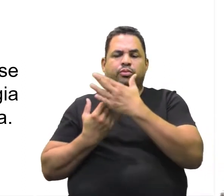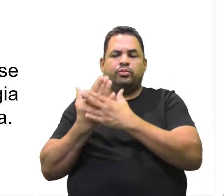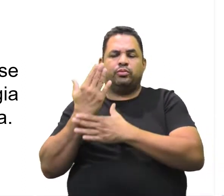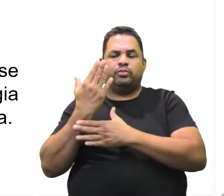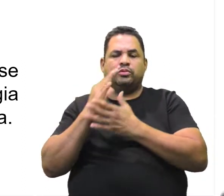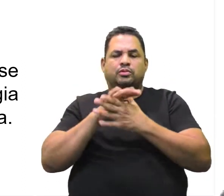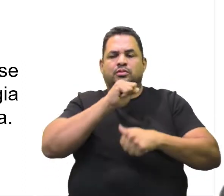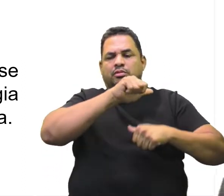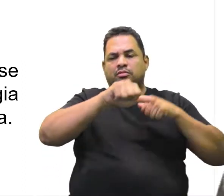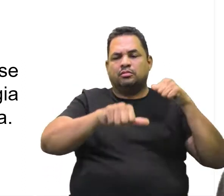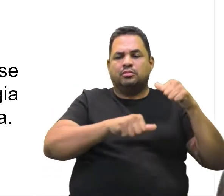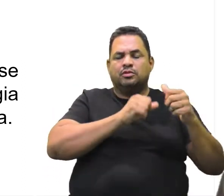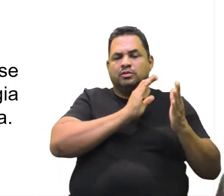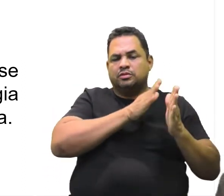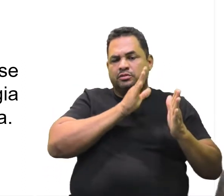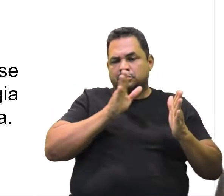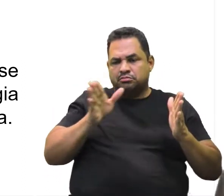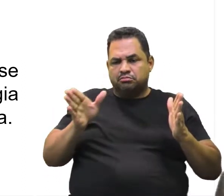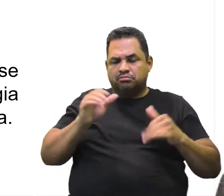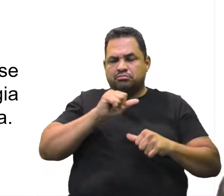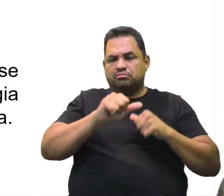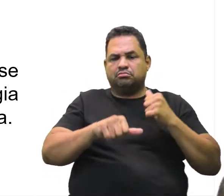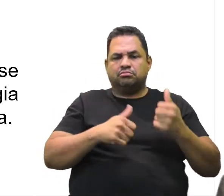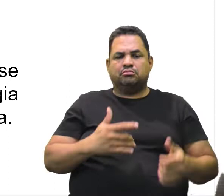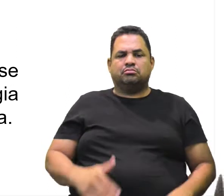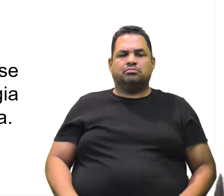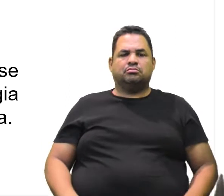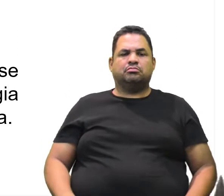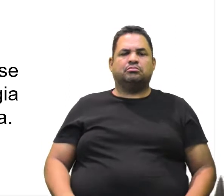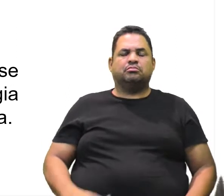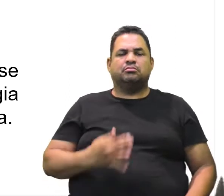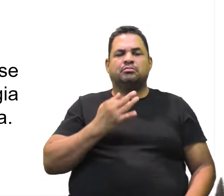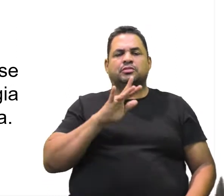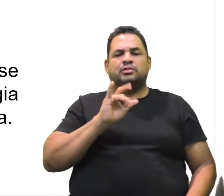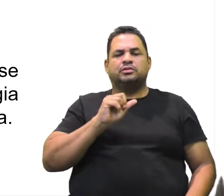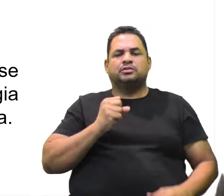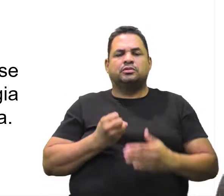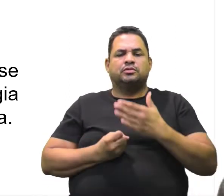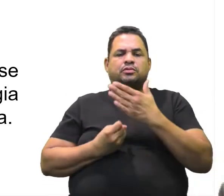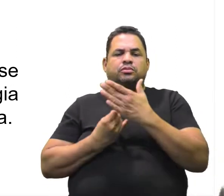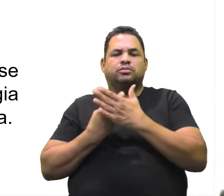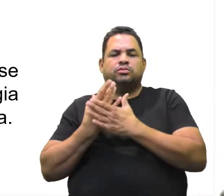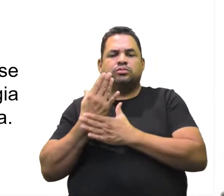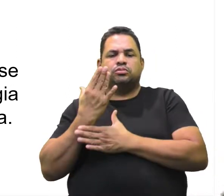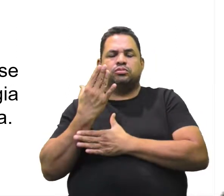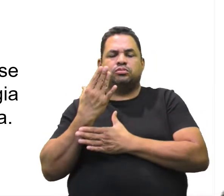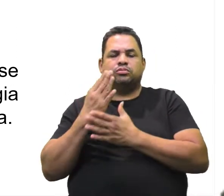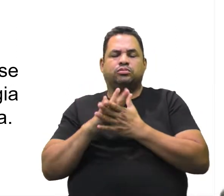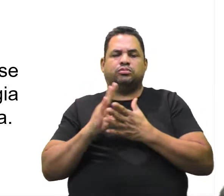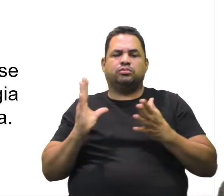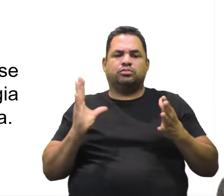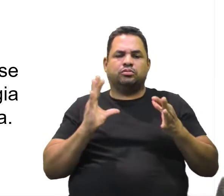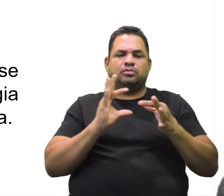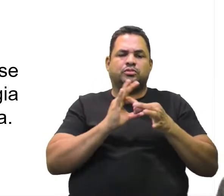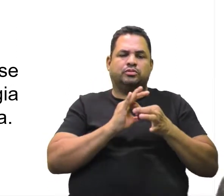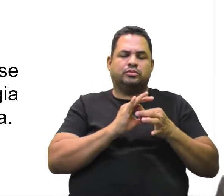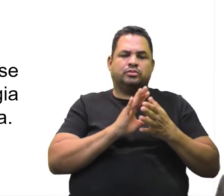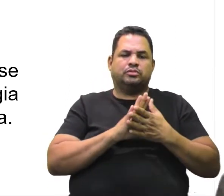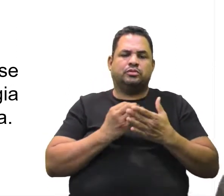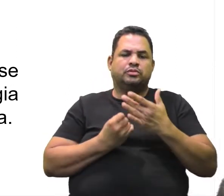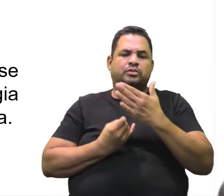e as mudanças de estados físicos nós tínhamos lá, fusão, vaporização, olha aí, nós tínhamos